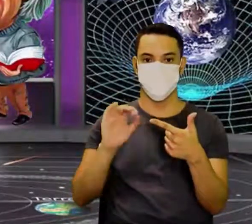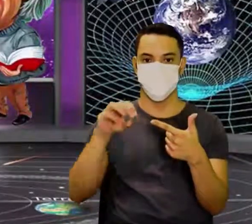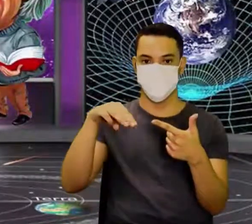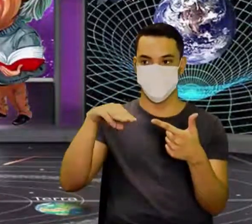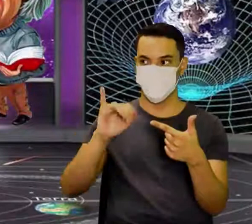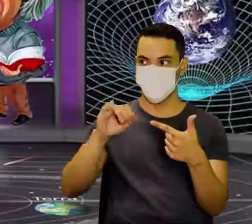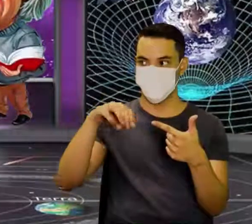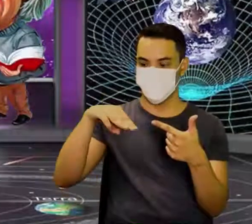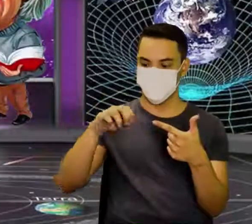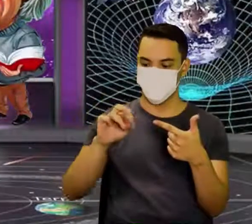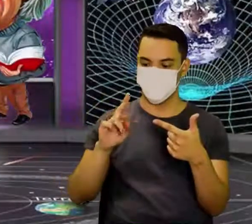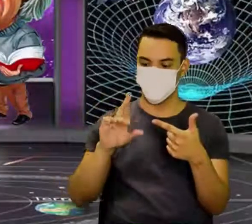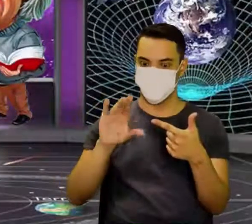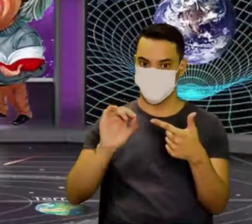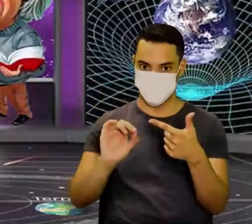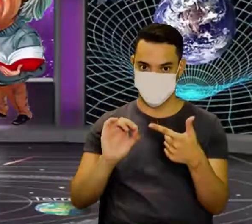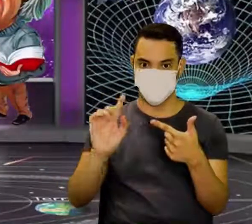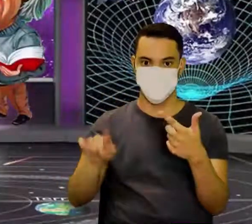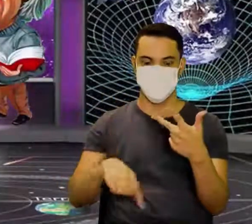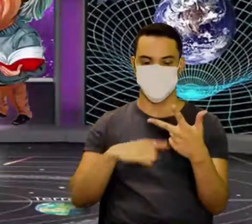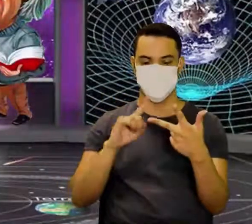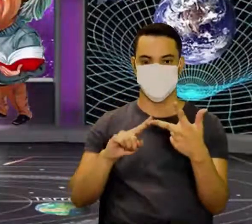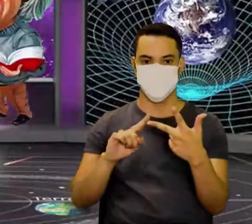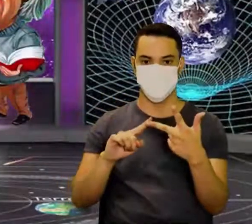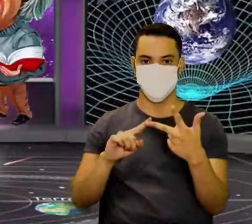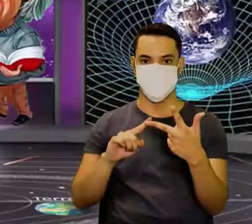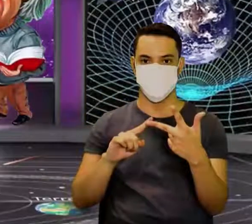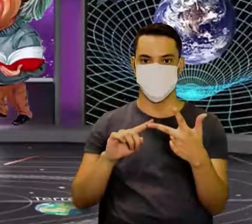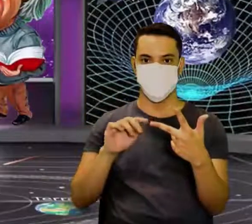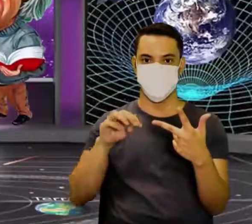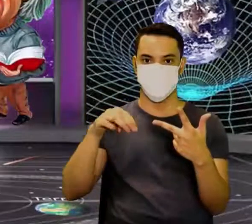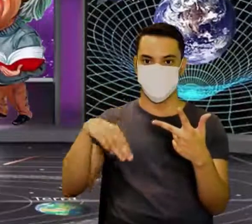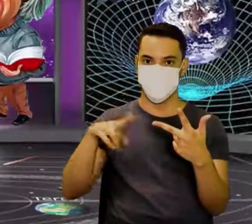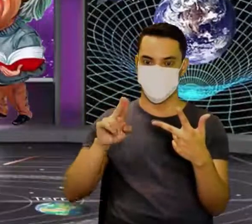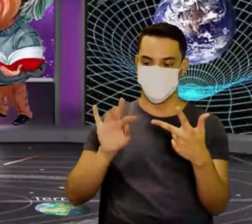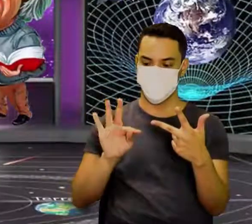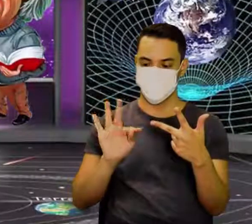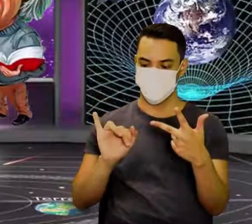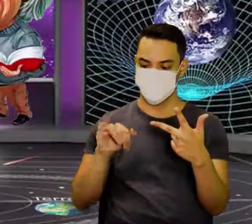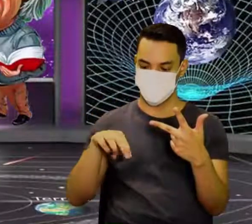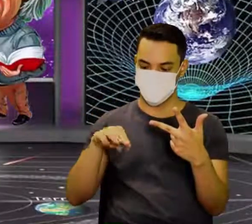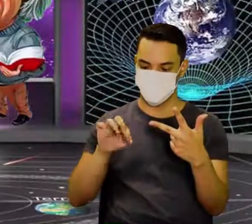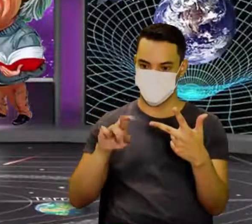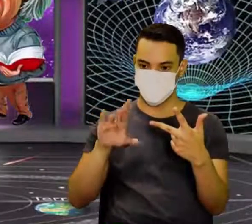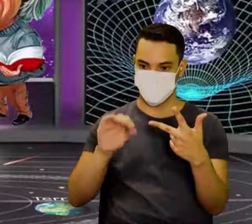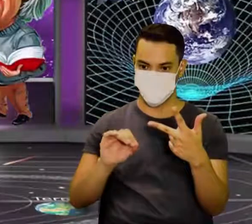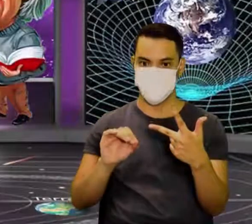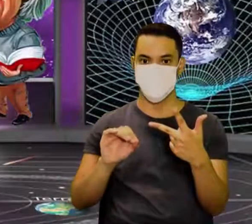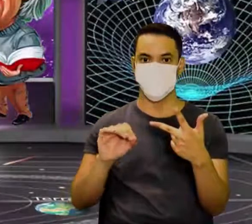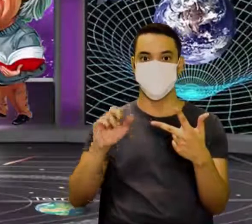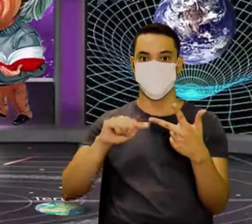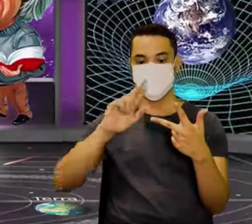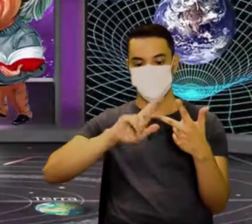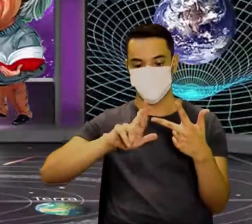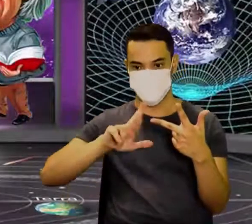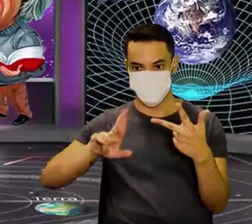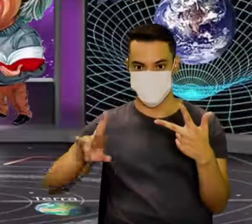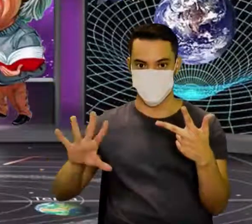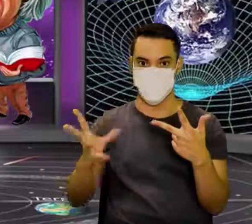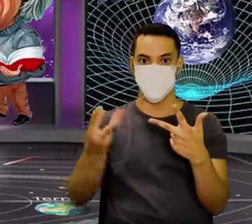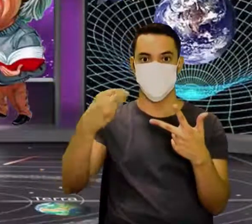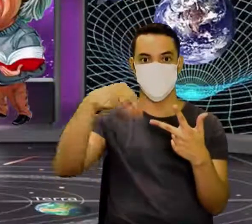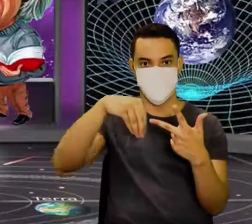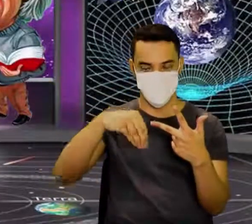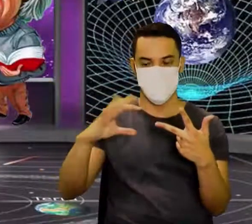ohmímetro, que mede resistência. Nós vimos também o multímetro, que é um que mede várias coisas, além